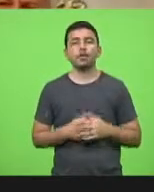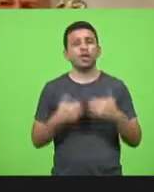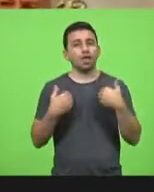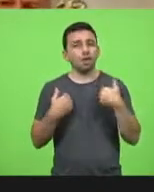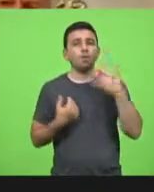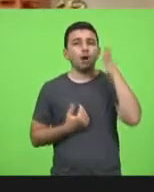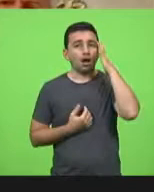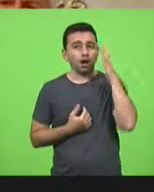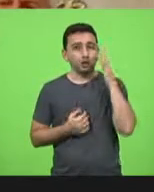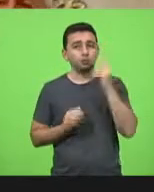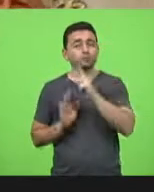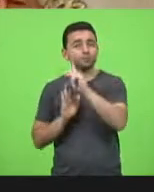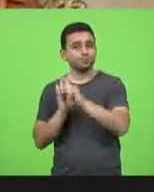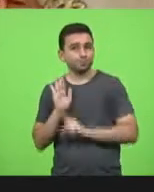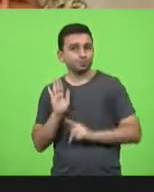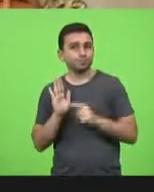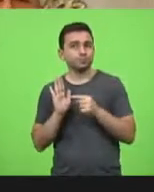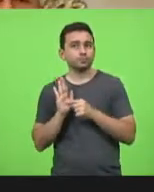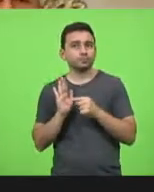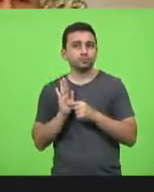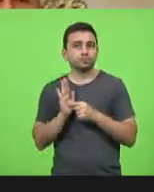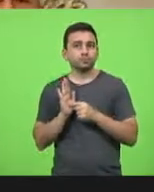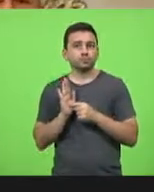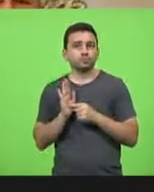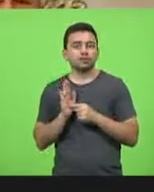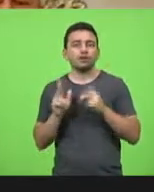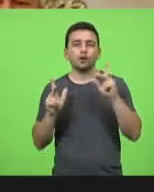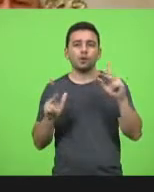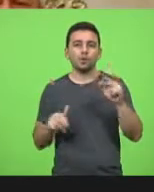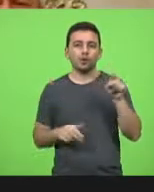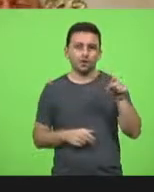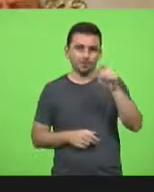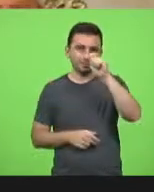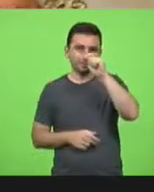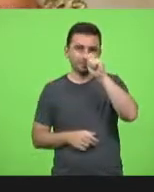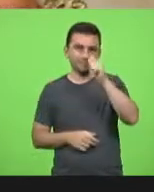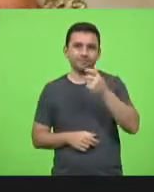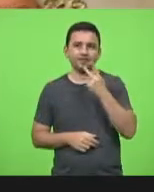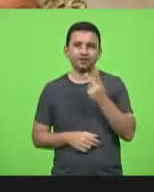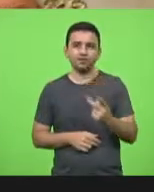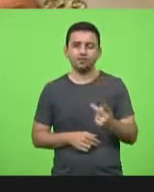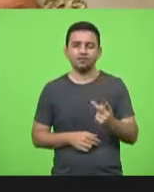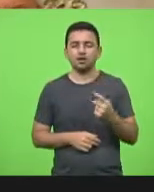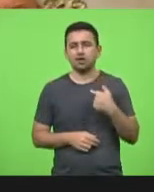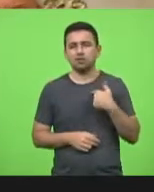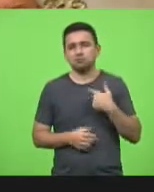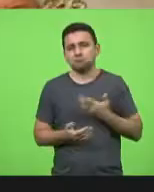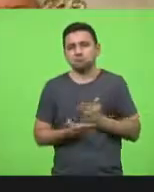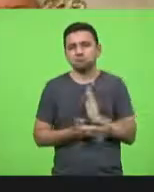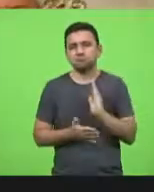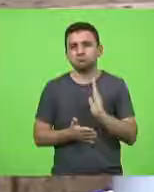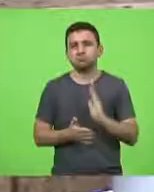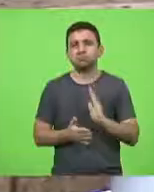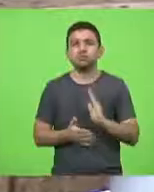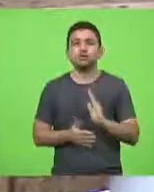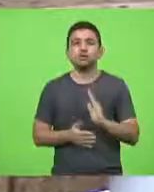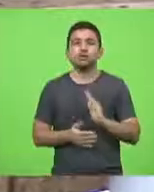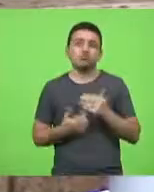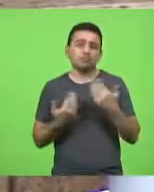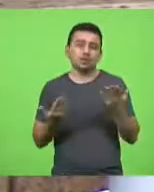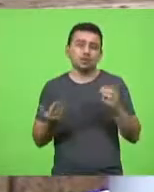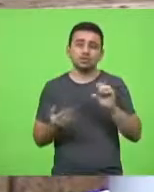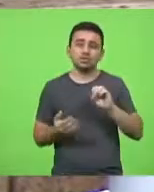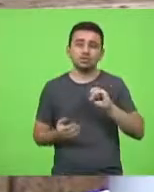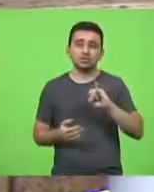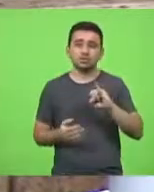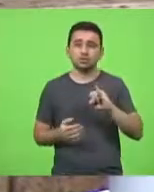projeto, como bem disse o João Amin, até não tem problema em aprovar, mas, logicamente, isso não vai ser sancionado.